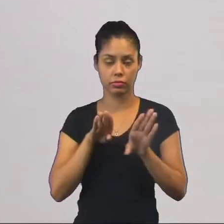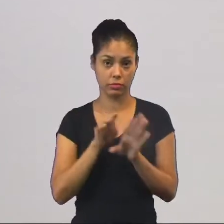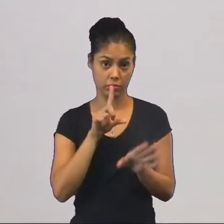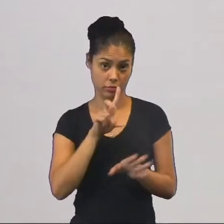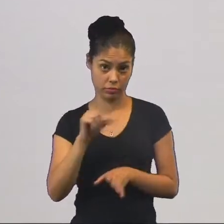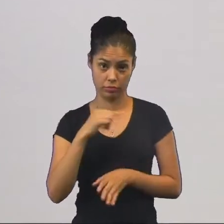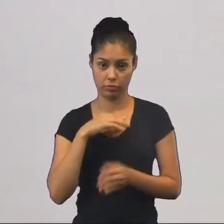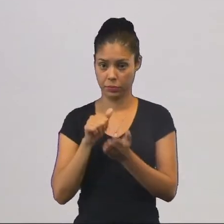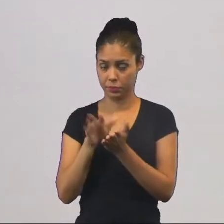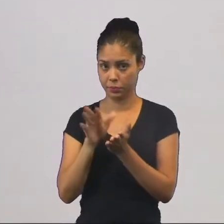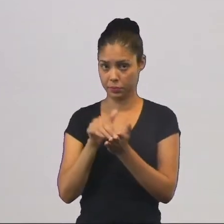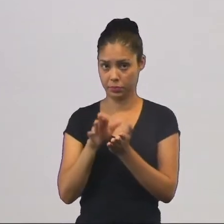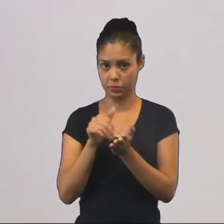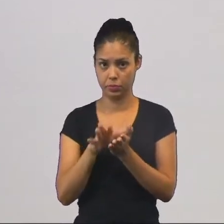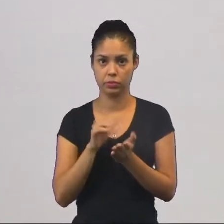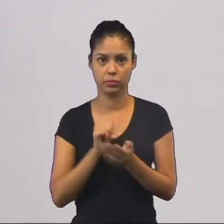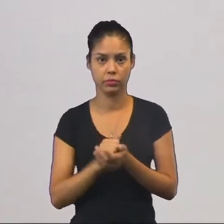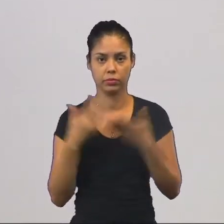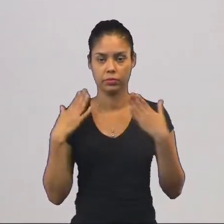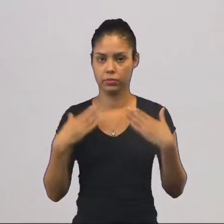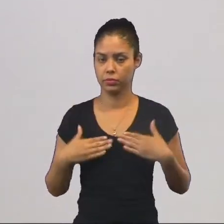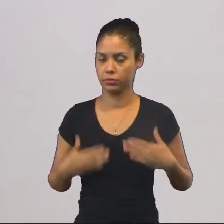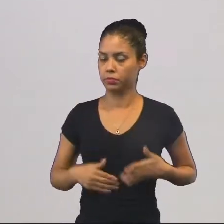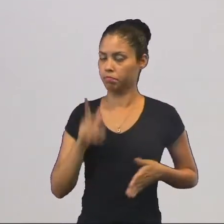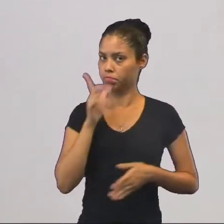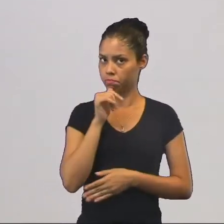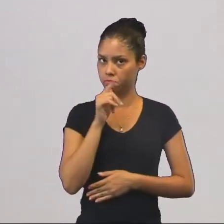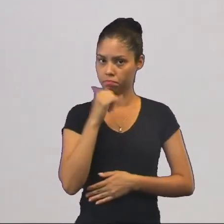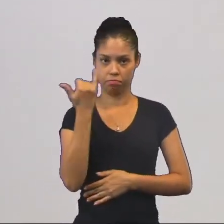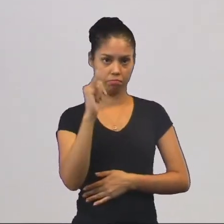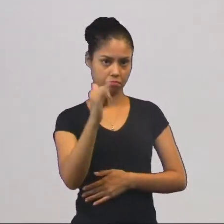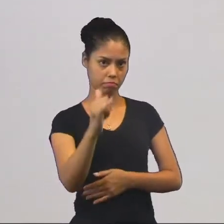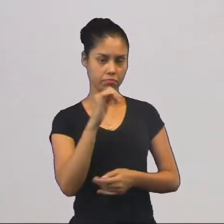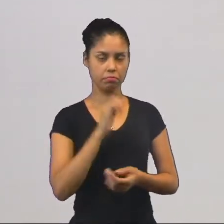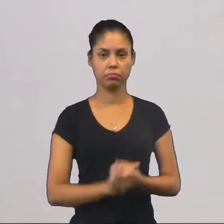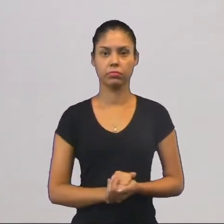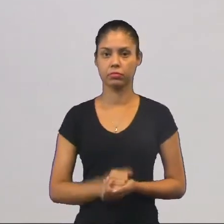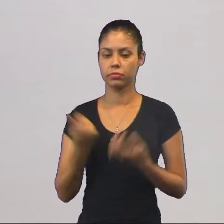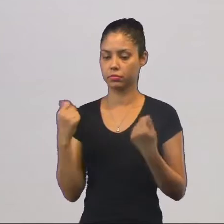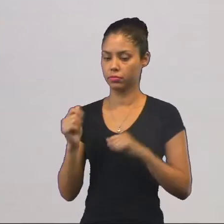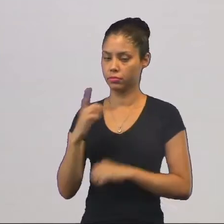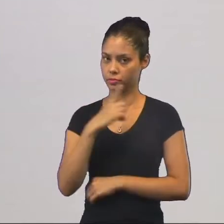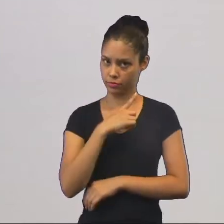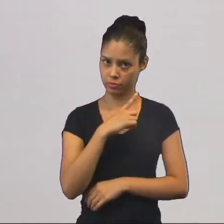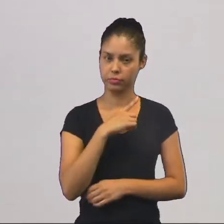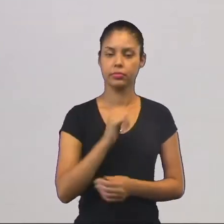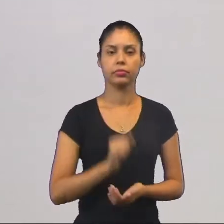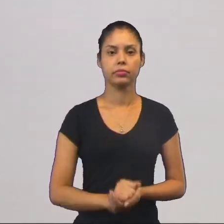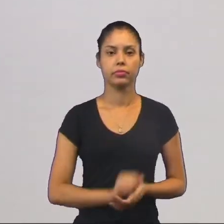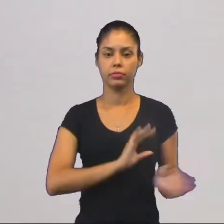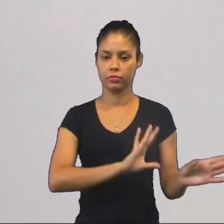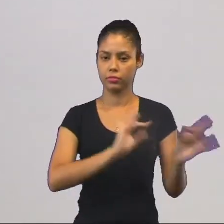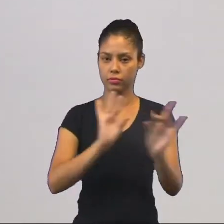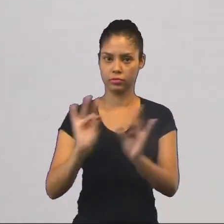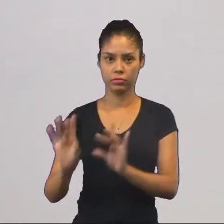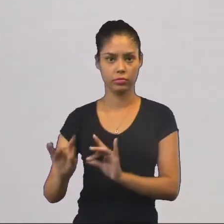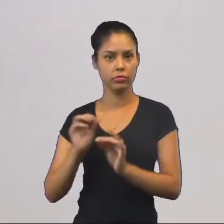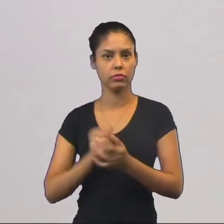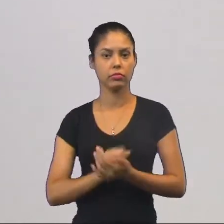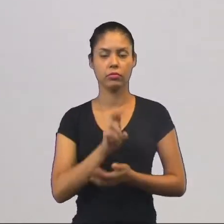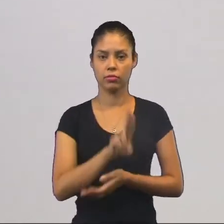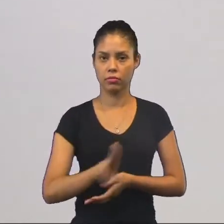gente vai estar eliminando do nosso corpo água e energia, que é o que a gente vai precisar, né, à medida que a gente